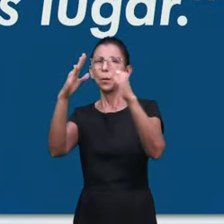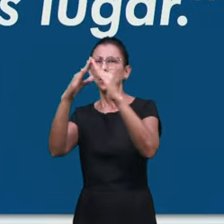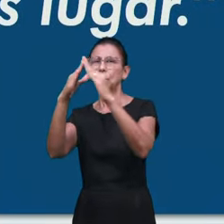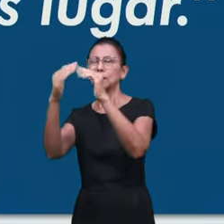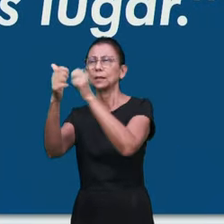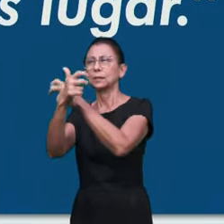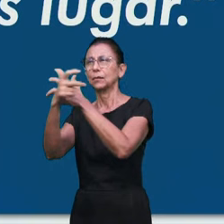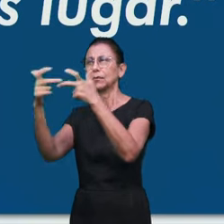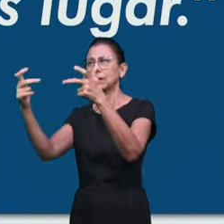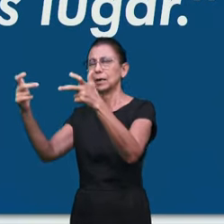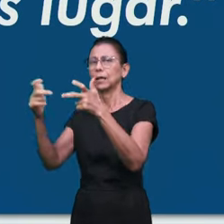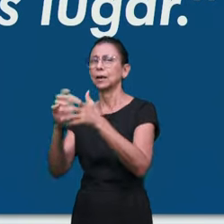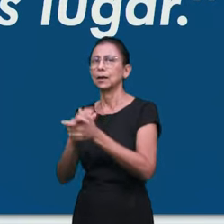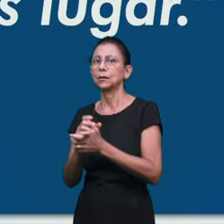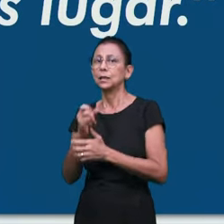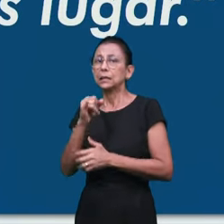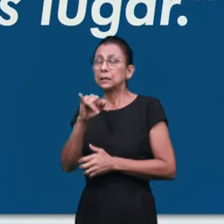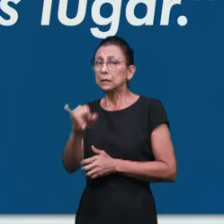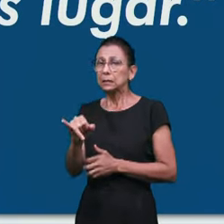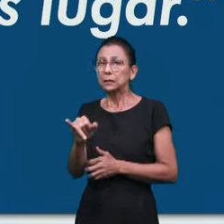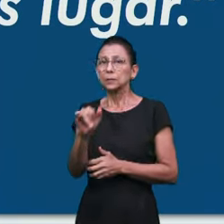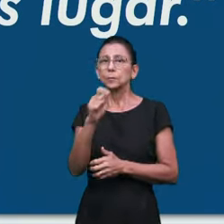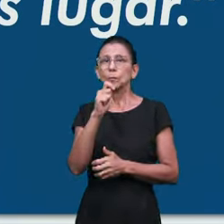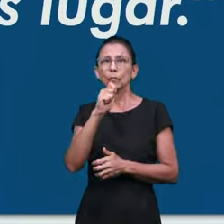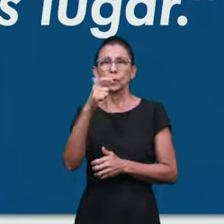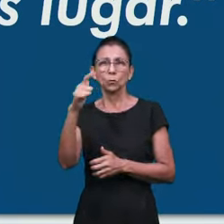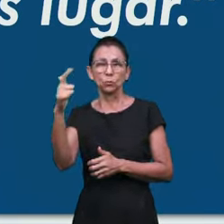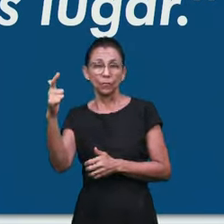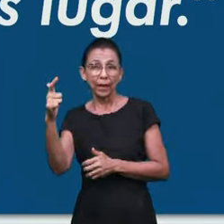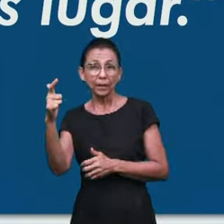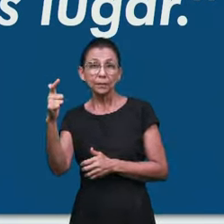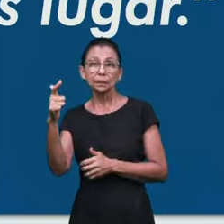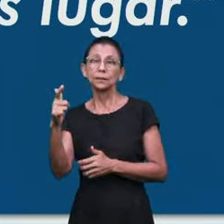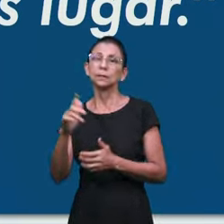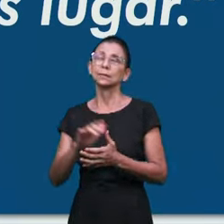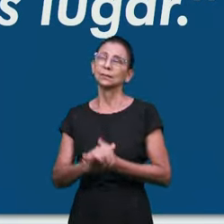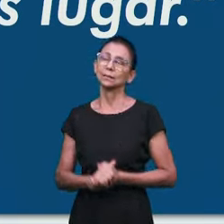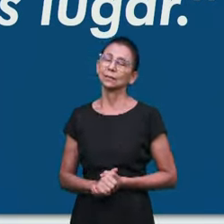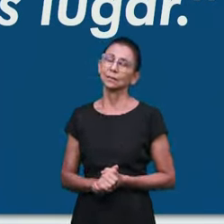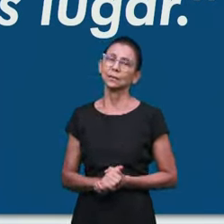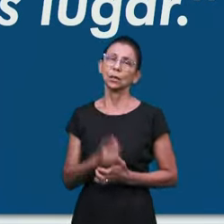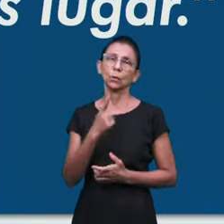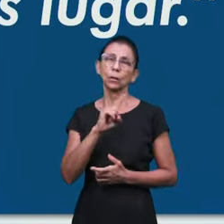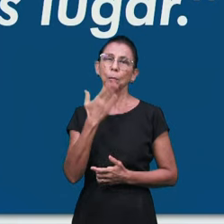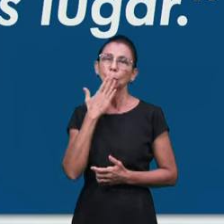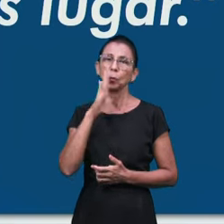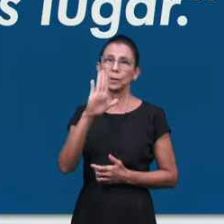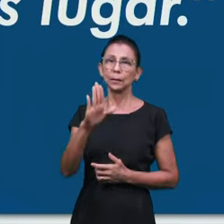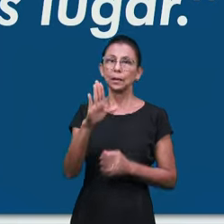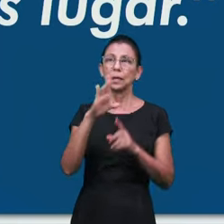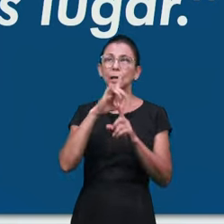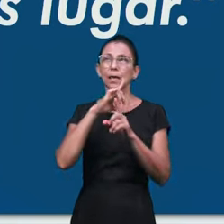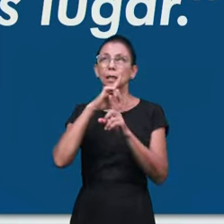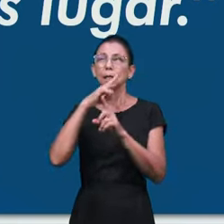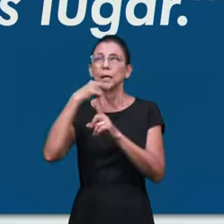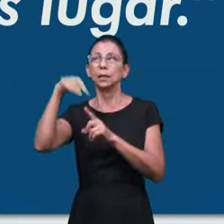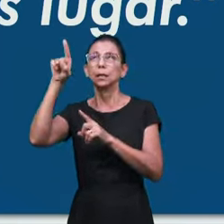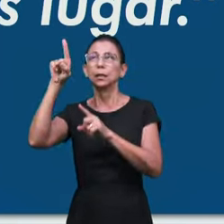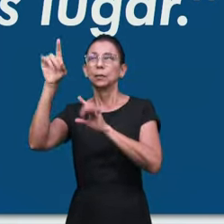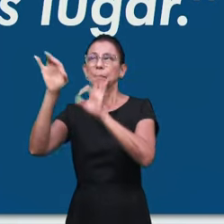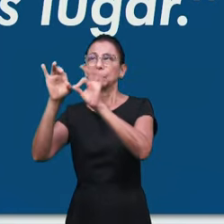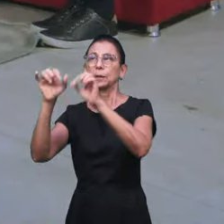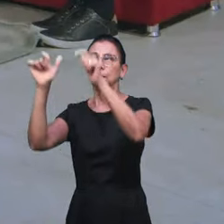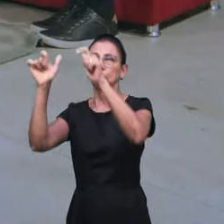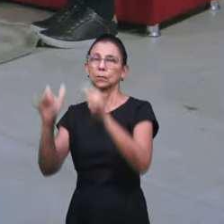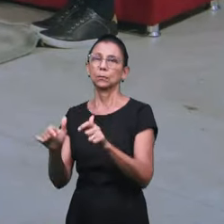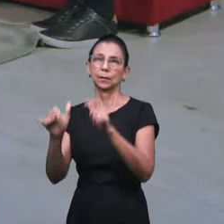assim, eu vou-lo teria dito, vou preparar-vos lugar. Muito bem,